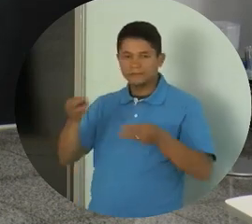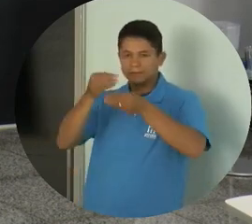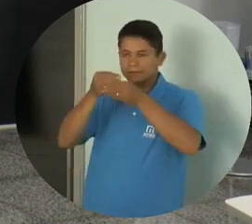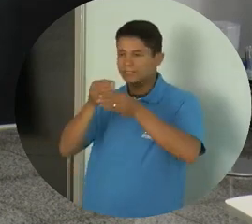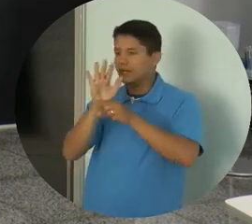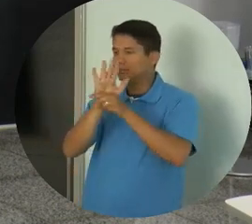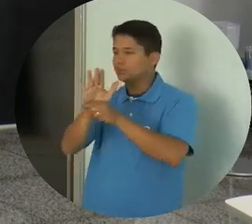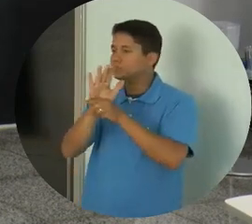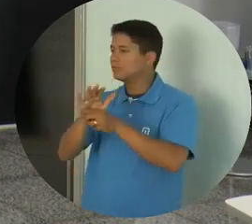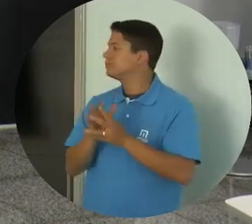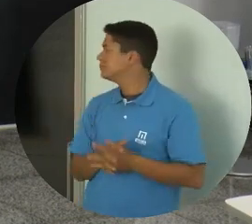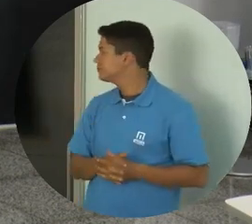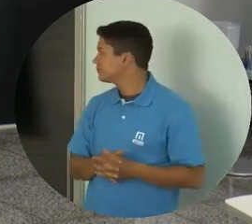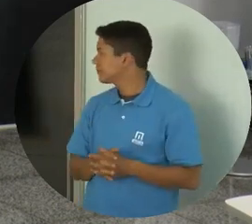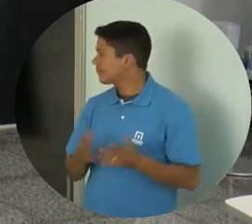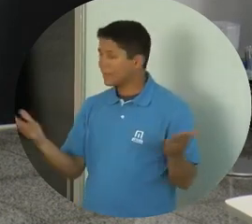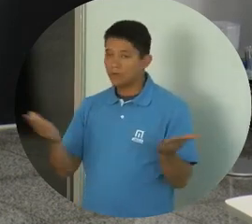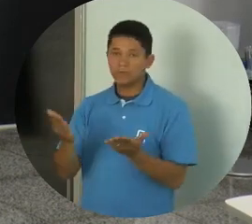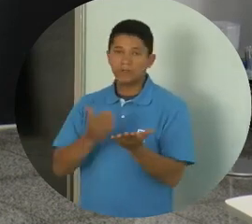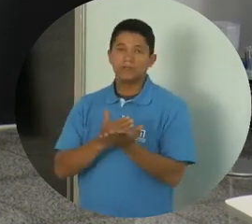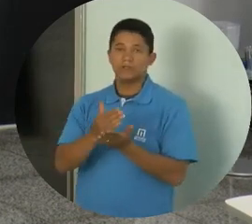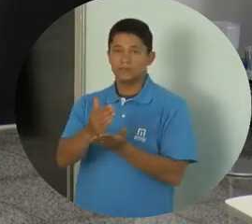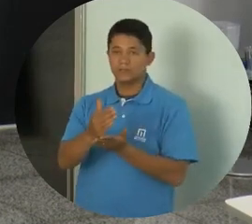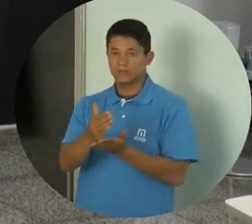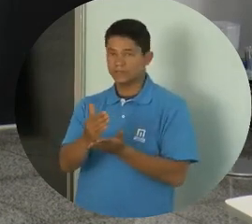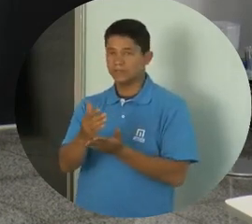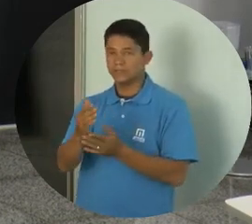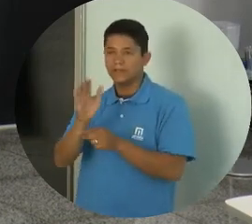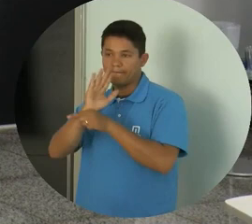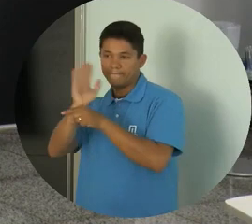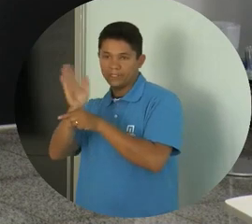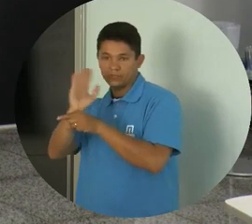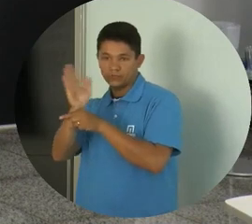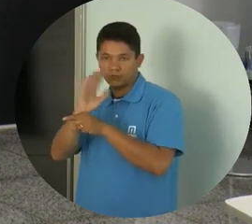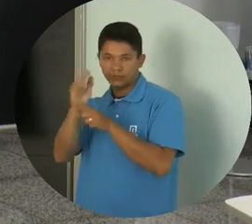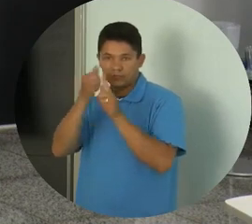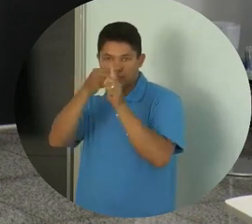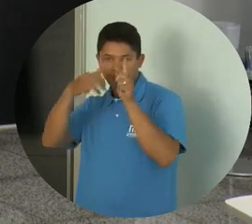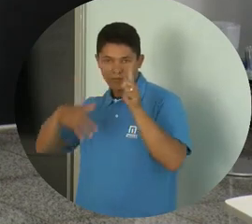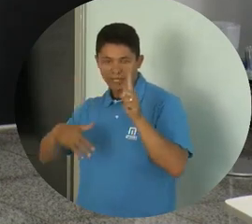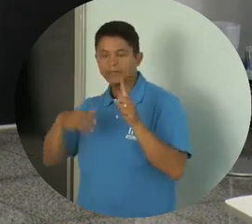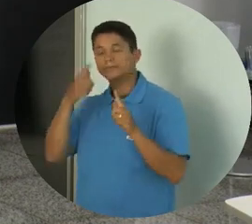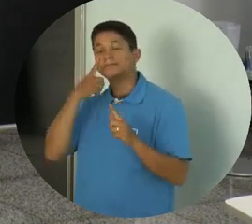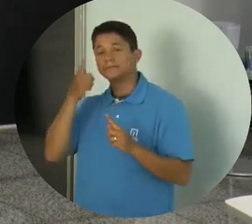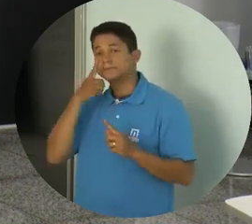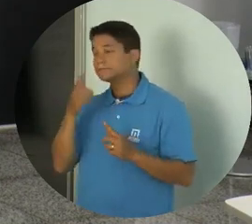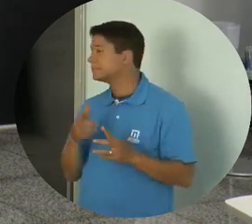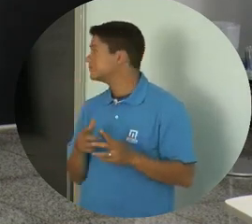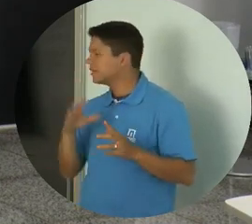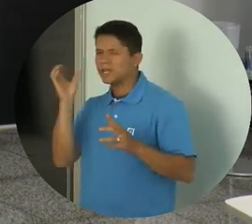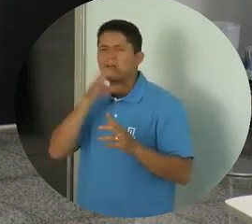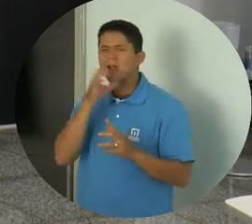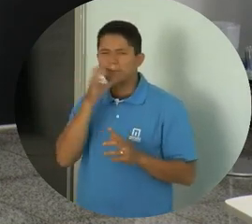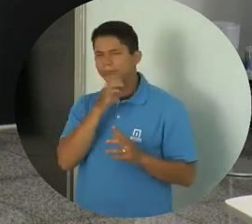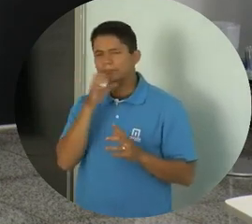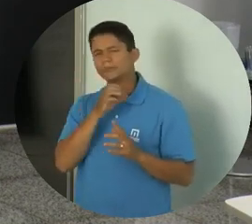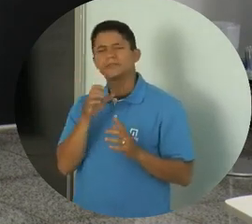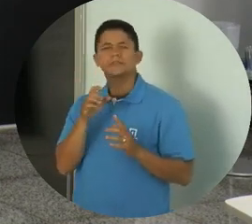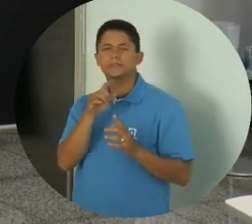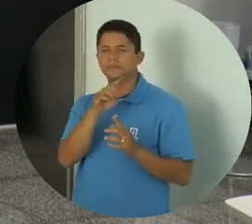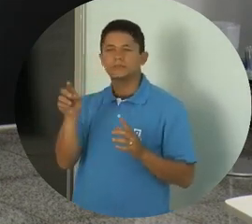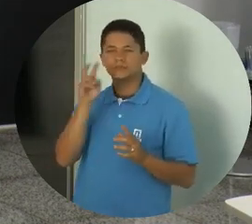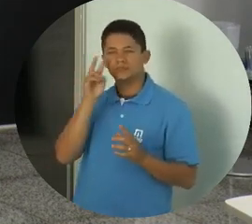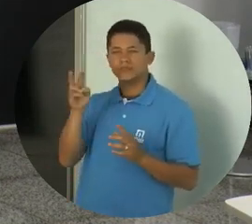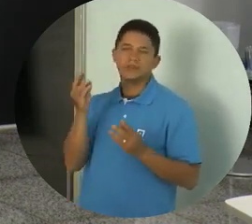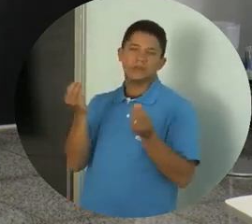vocês. Tá? A gente vai começar com um vídeo institucional da Gemaia, um videozinho rápido, para colocar todo mundo na